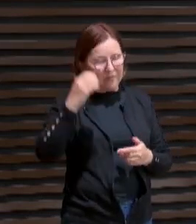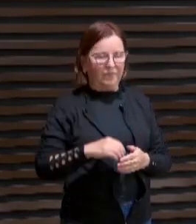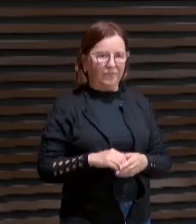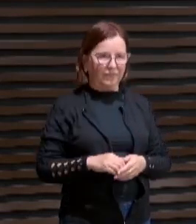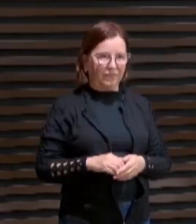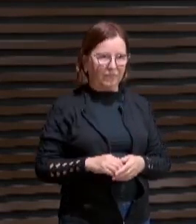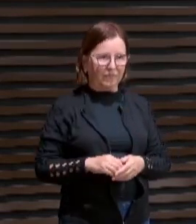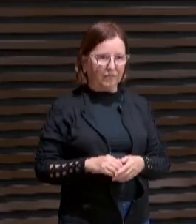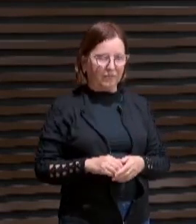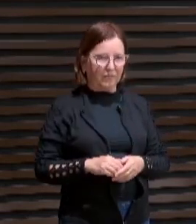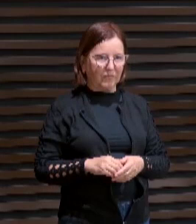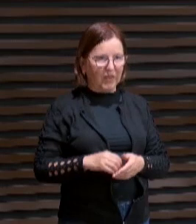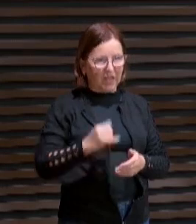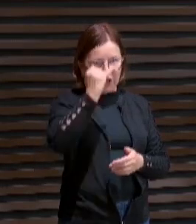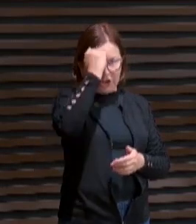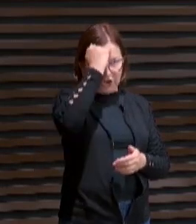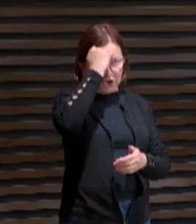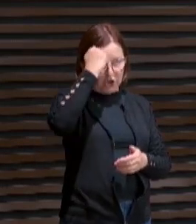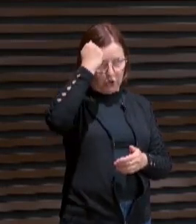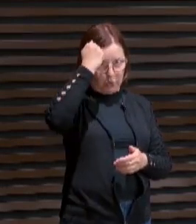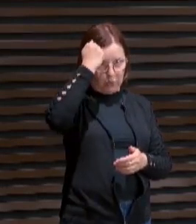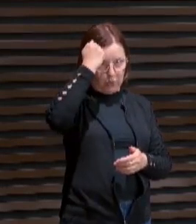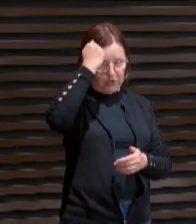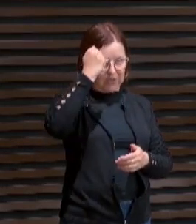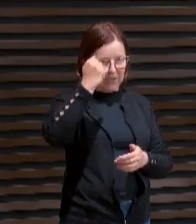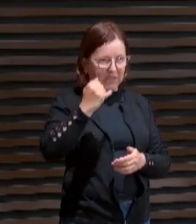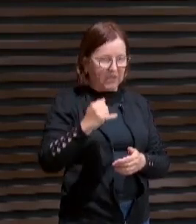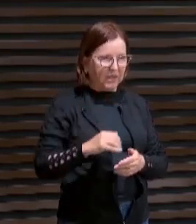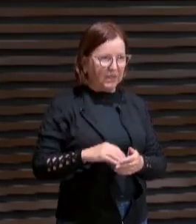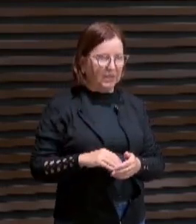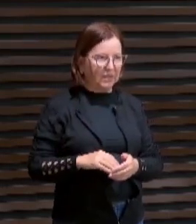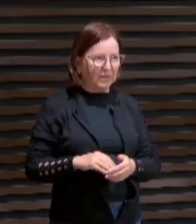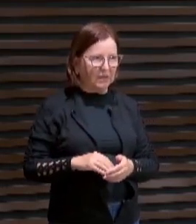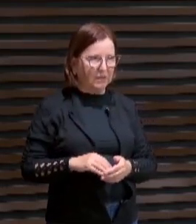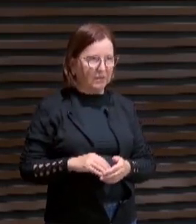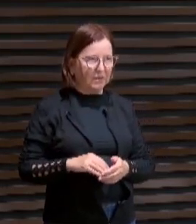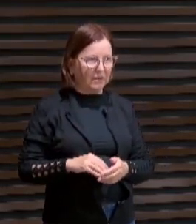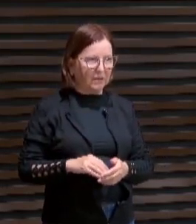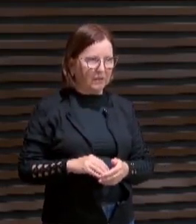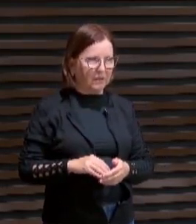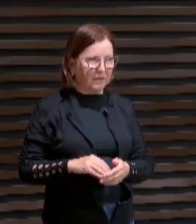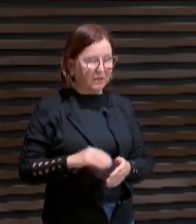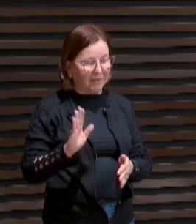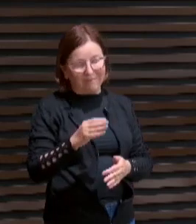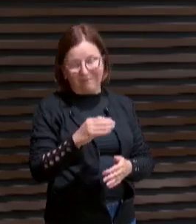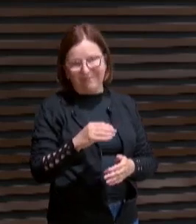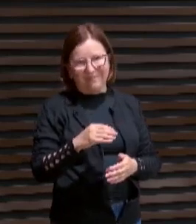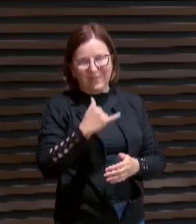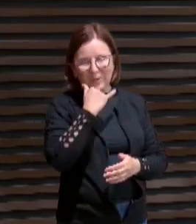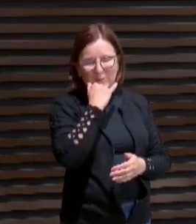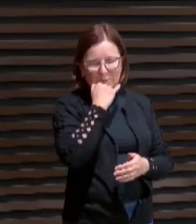testemunhos. Primeiro Judas que o traiu. Mateus 29, 19. Mateus